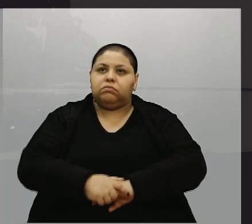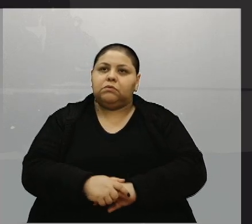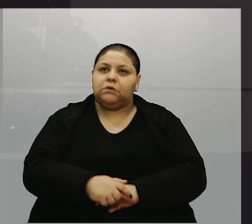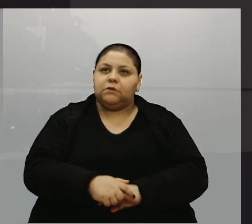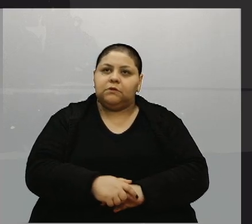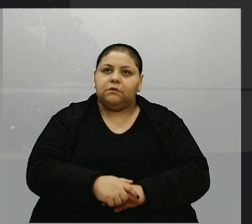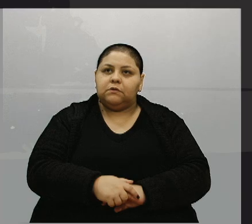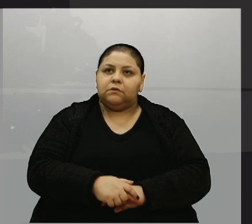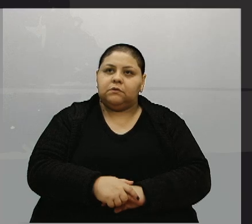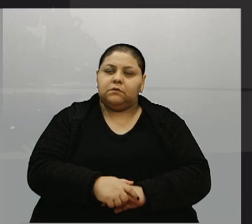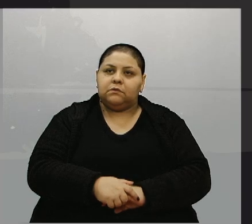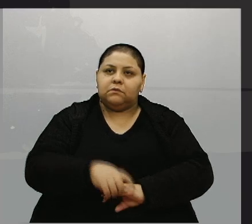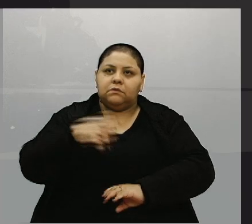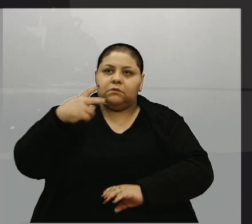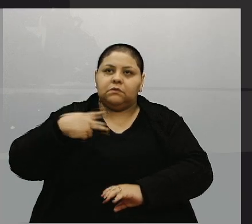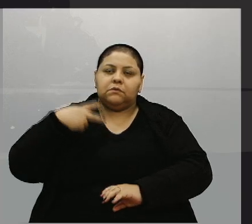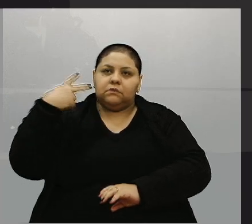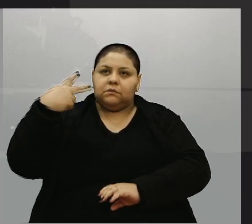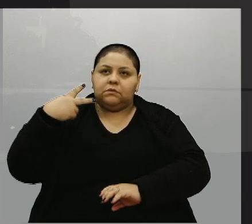contrários